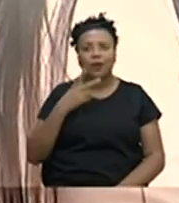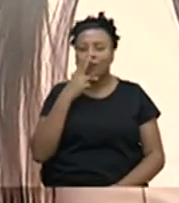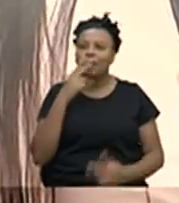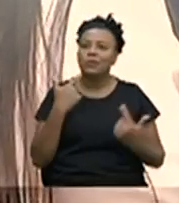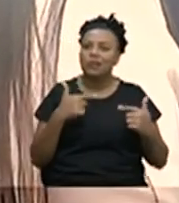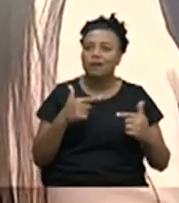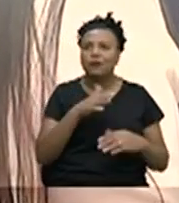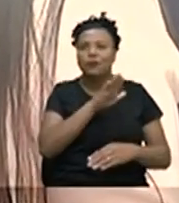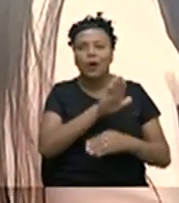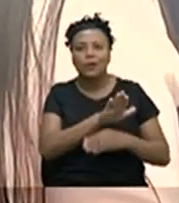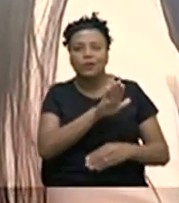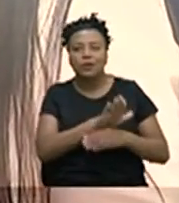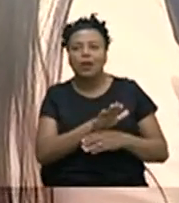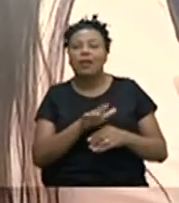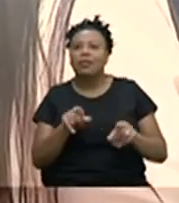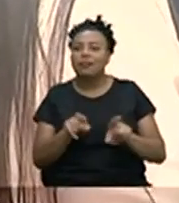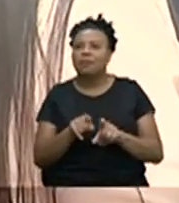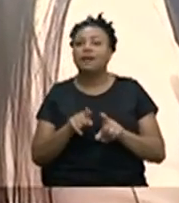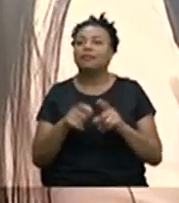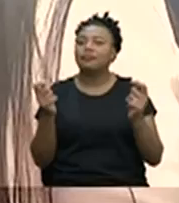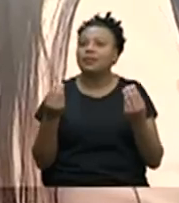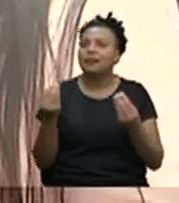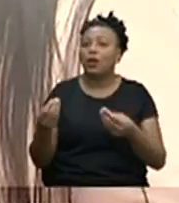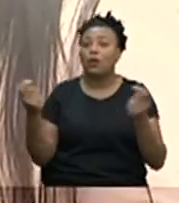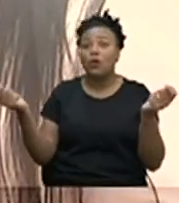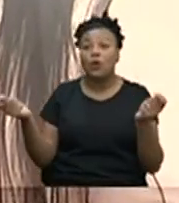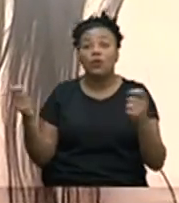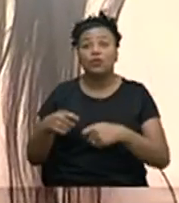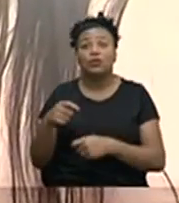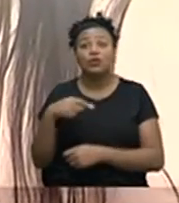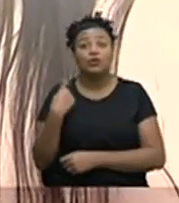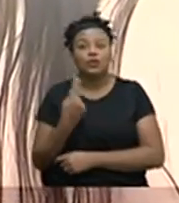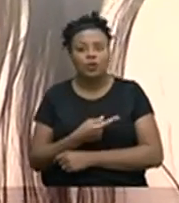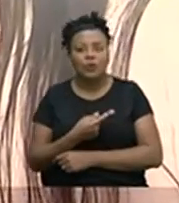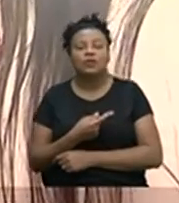serviços auxiliares que deram condições de podermos